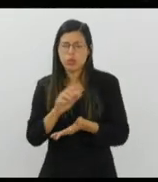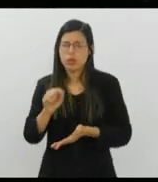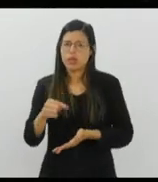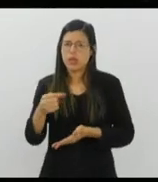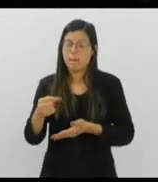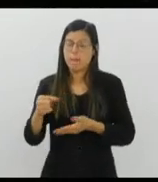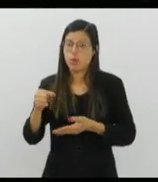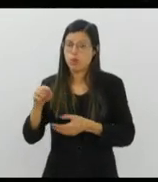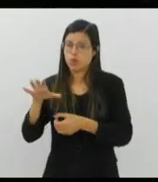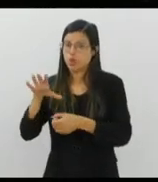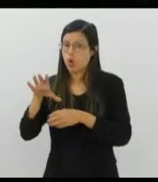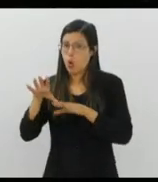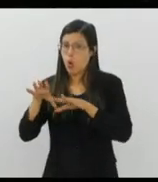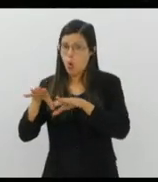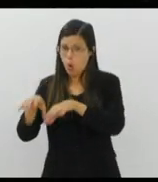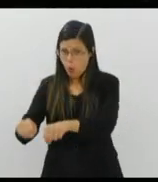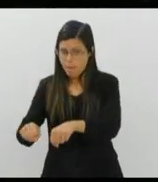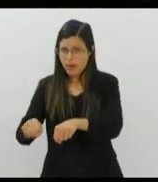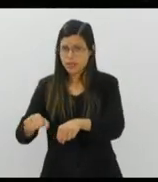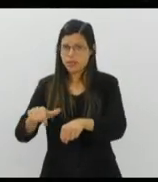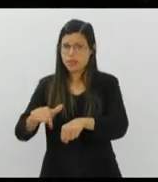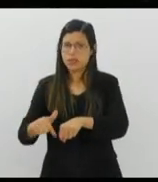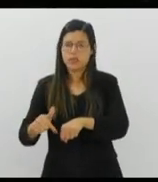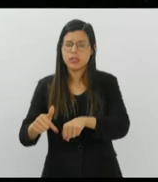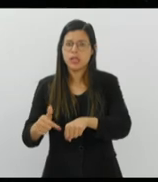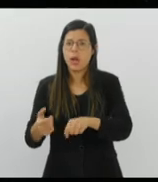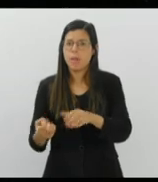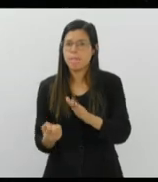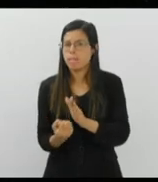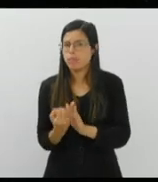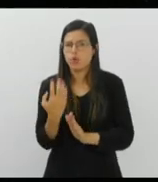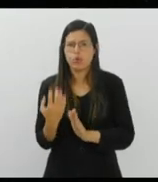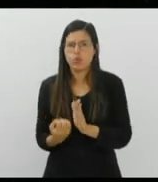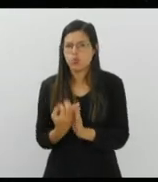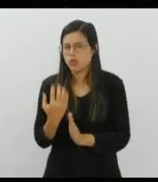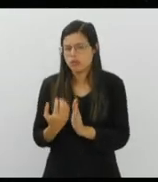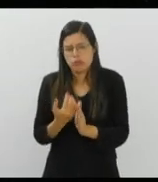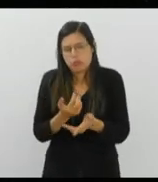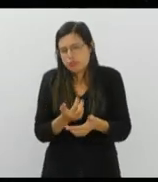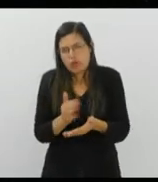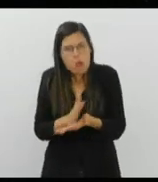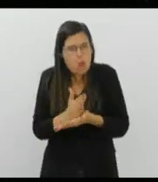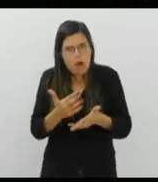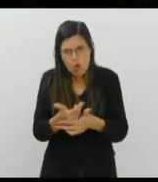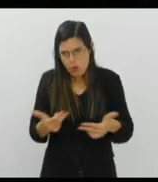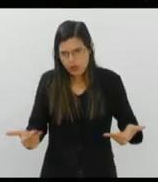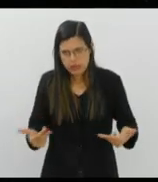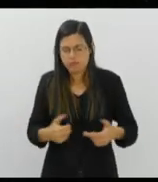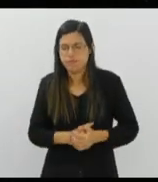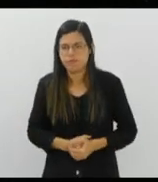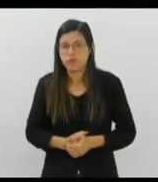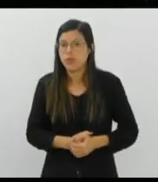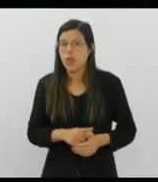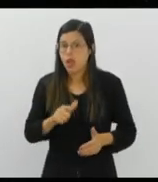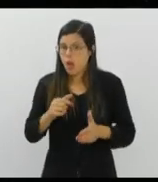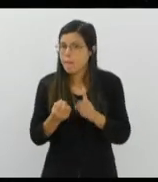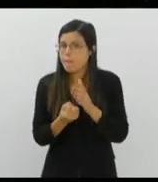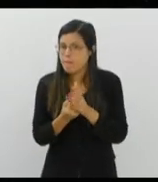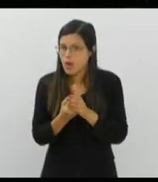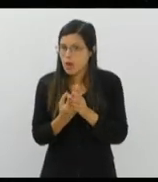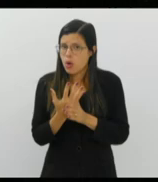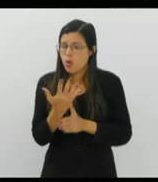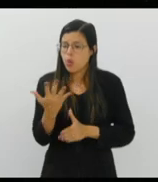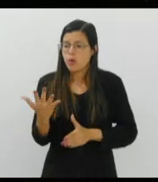ocupada para se produzir algum tipo de negócio. Isso é um número